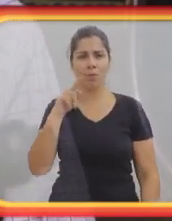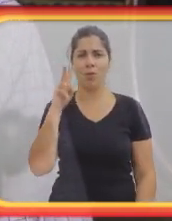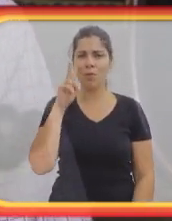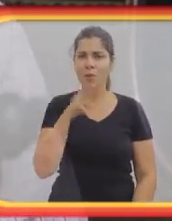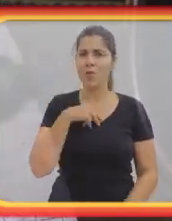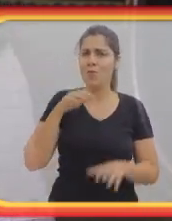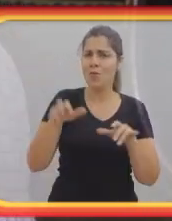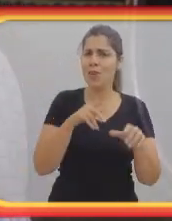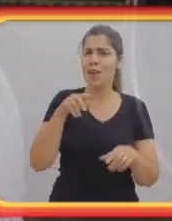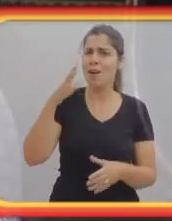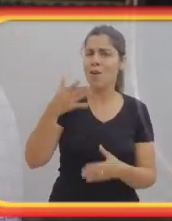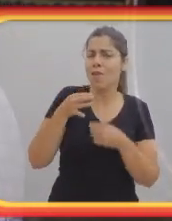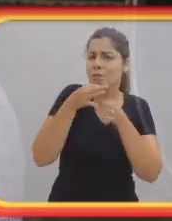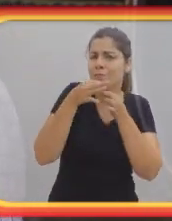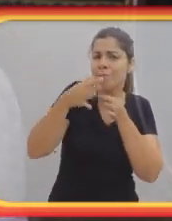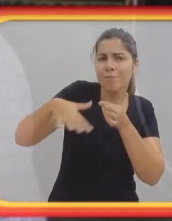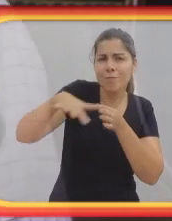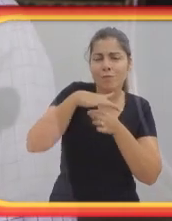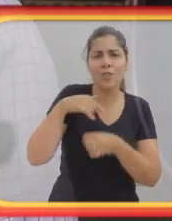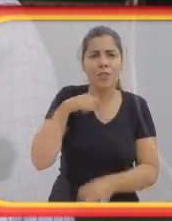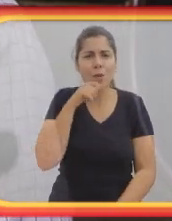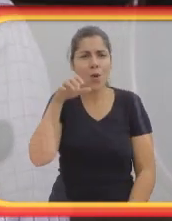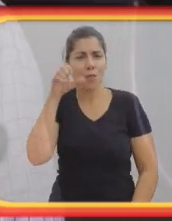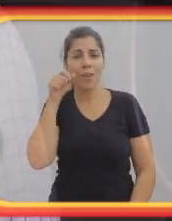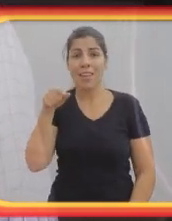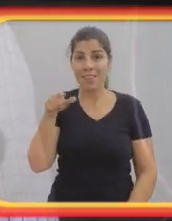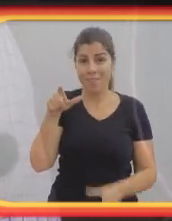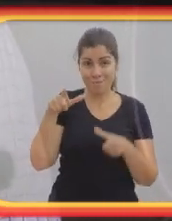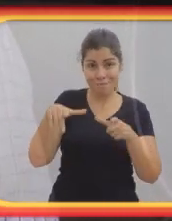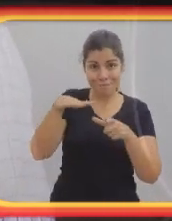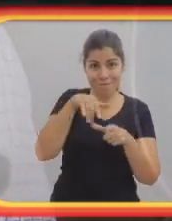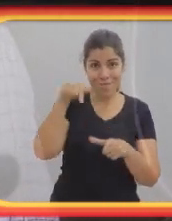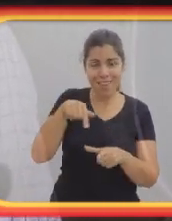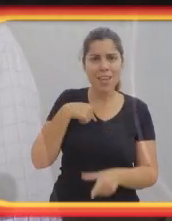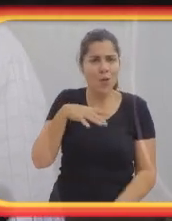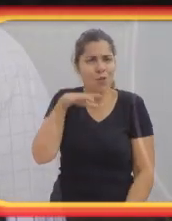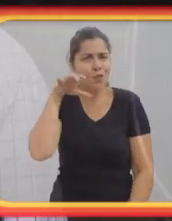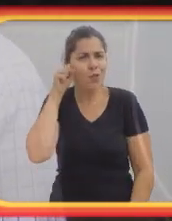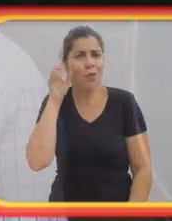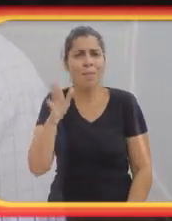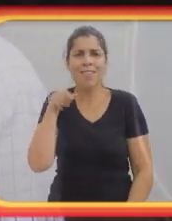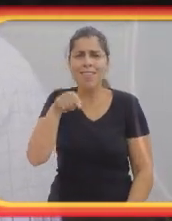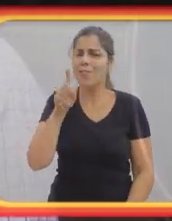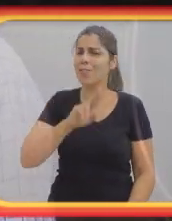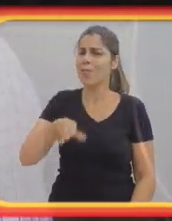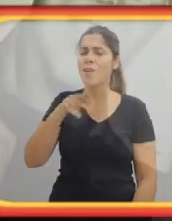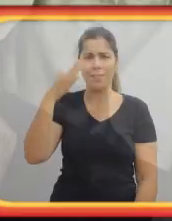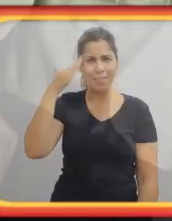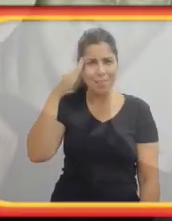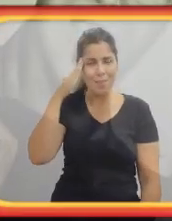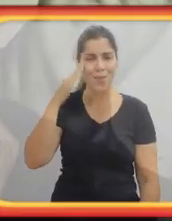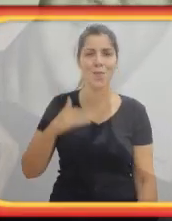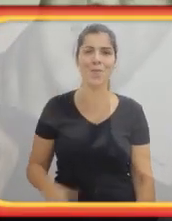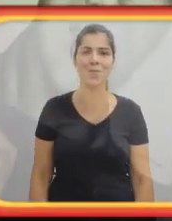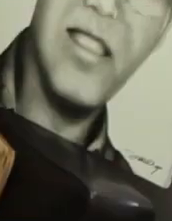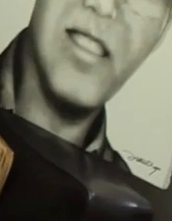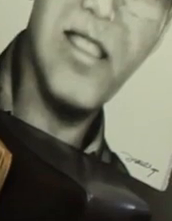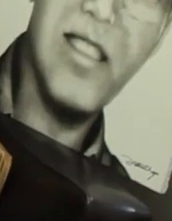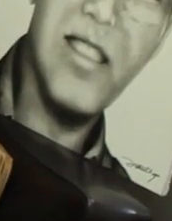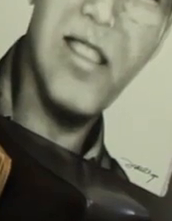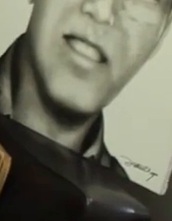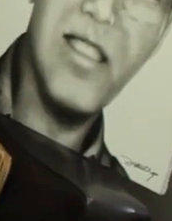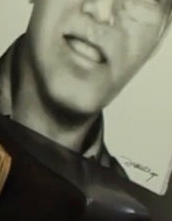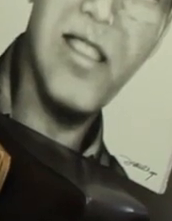região aguda, sem ouvir. Essa nota aqui, eu já escuto, mas essa aqui não. Entendeu? Em